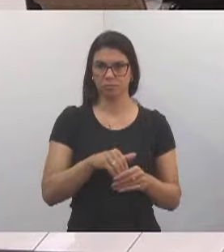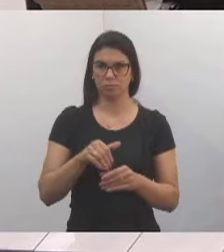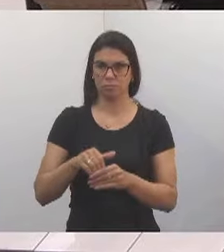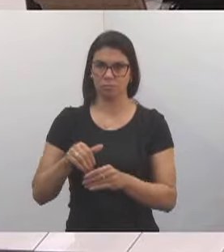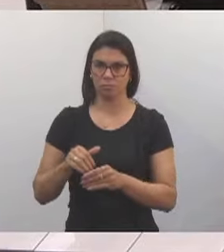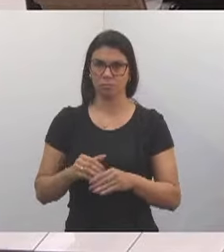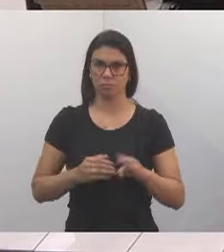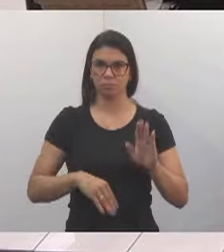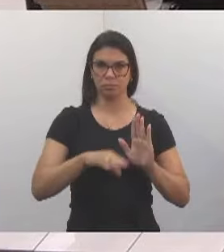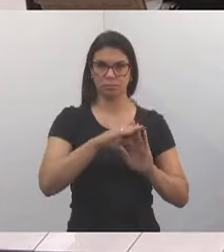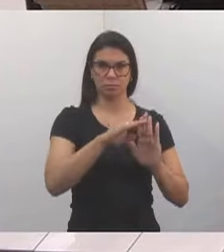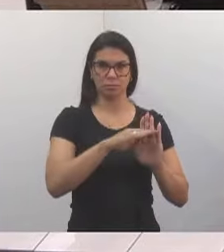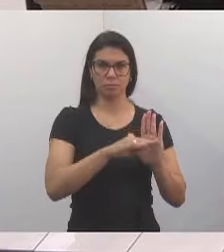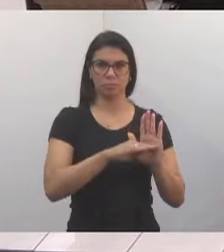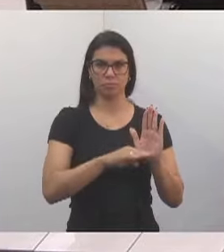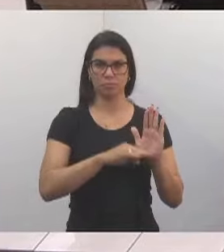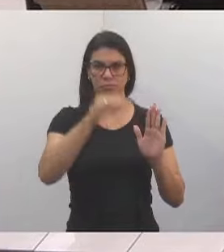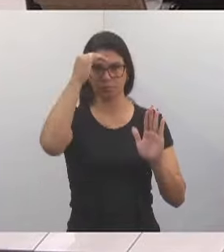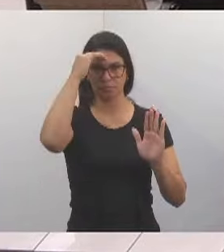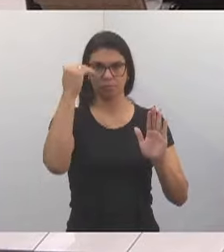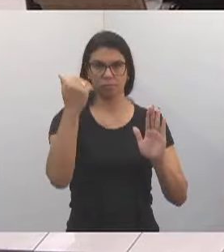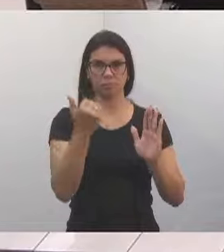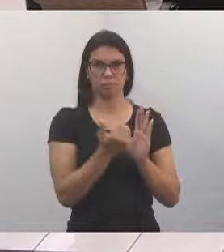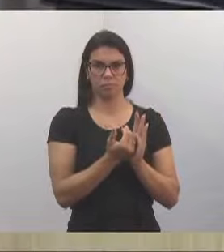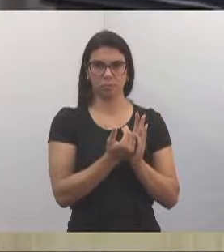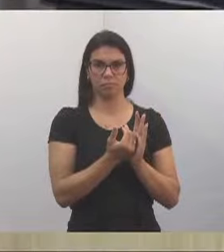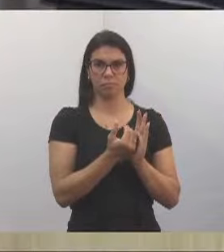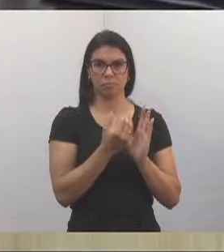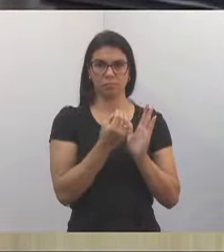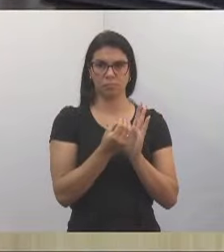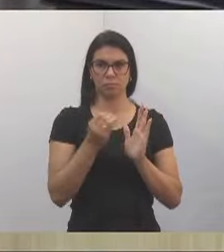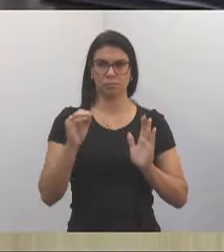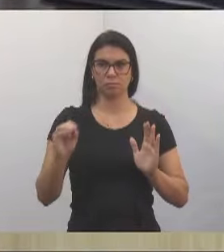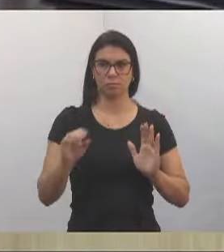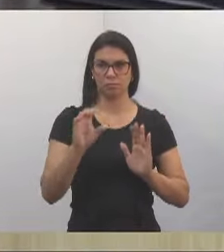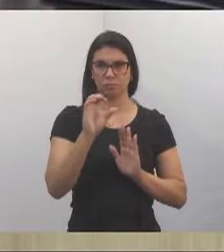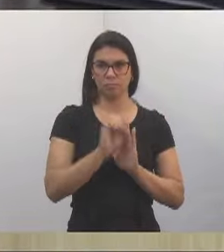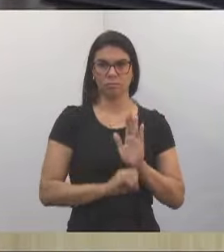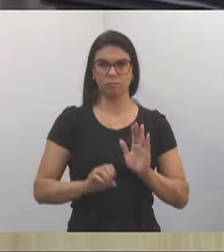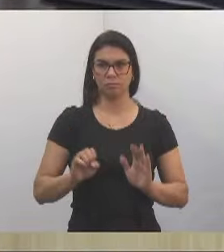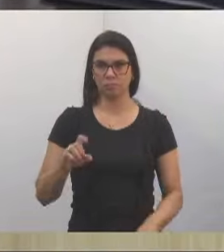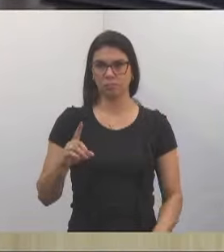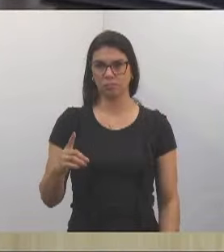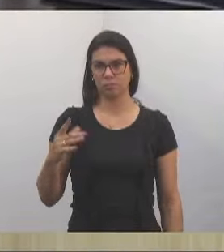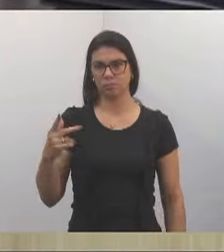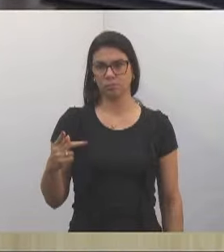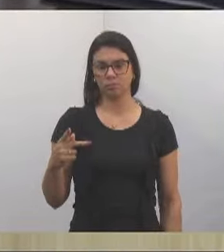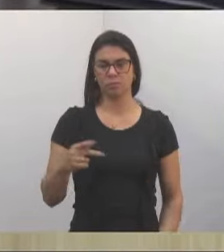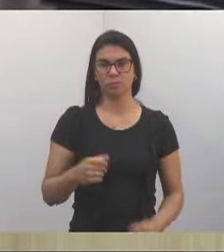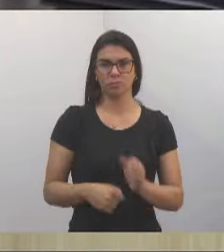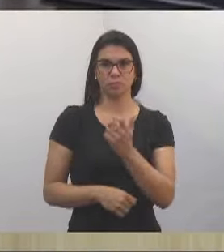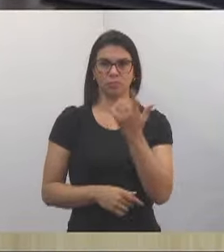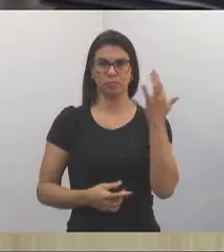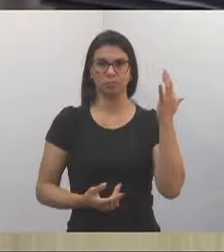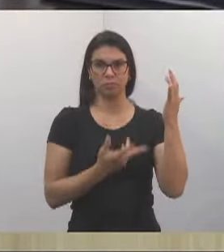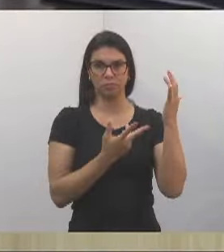Plenária, cumpridas as formalidades regimentais, seja encaminhado ao ofício IDP solicitando poda de